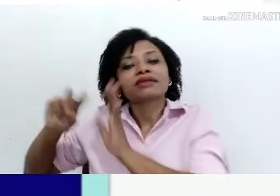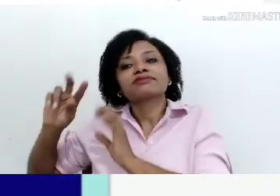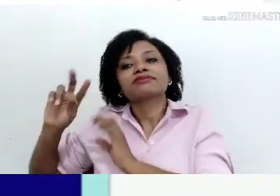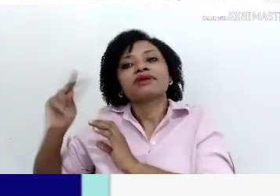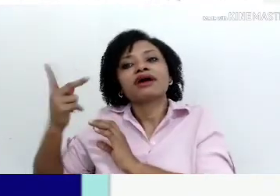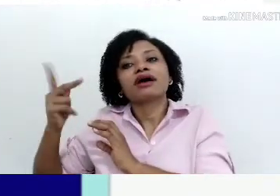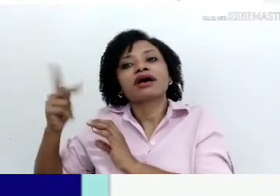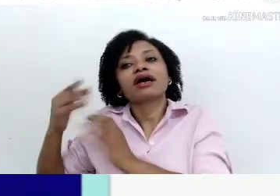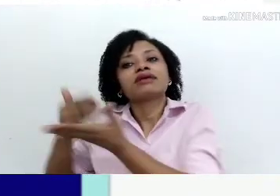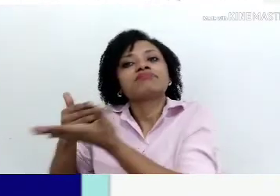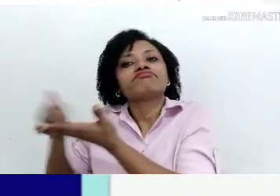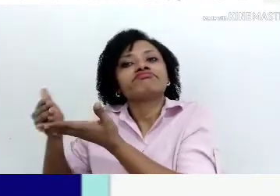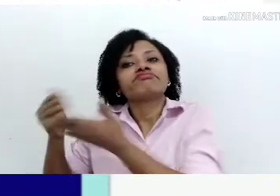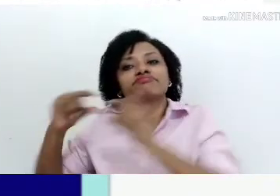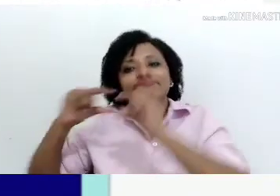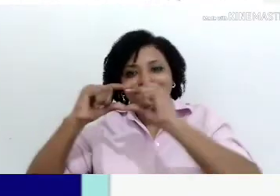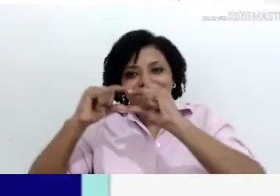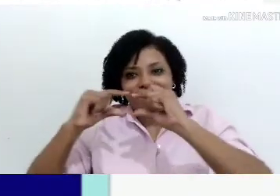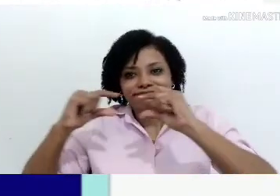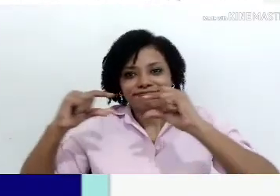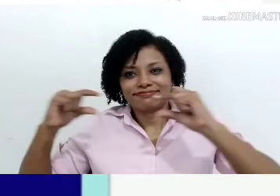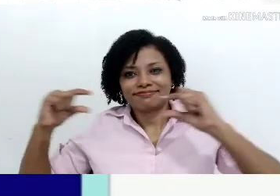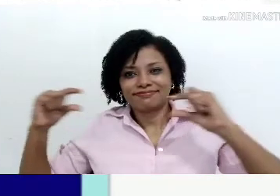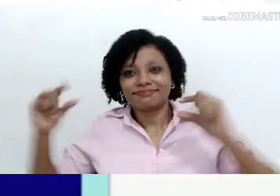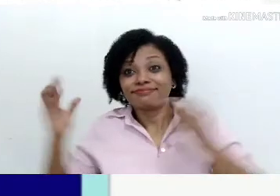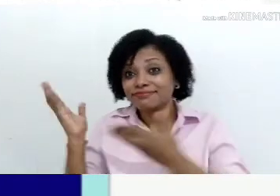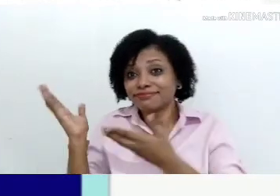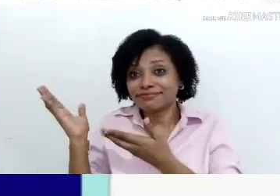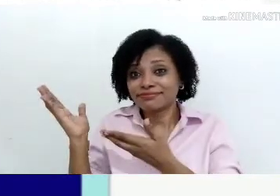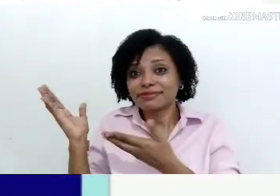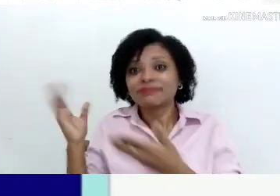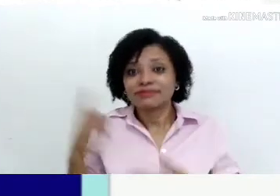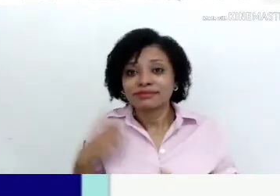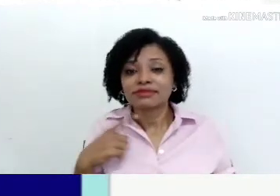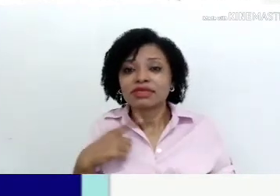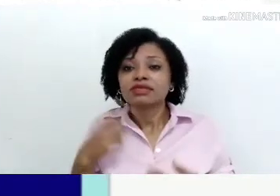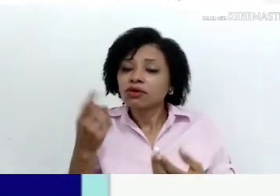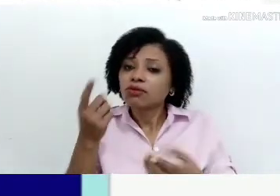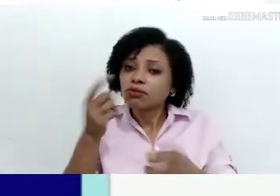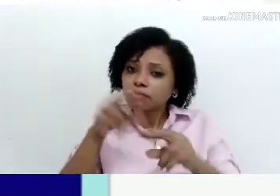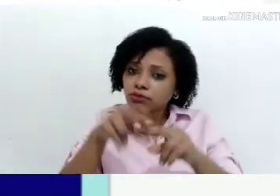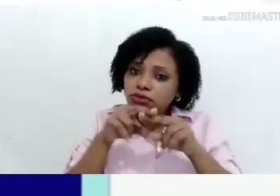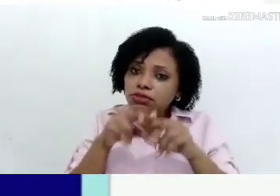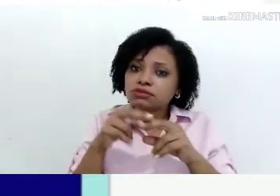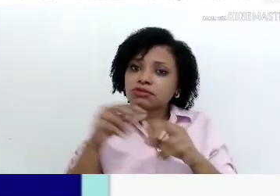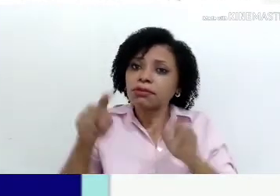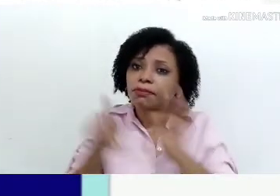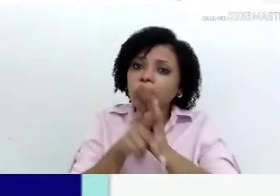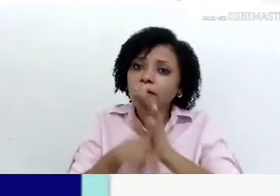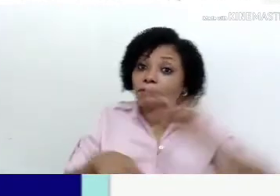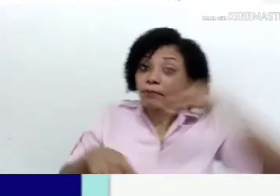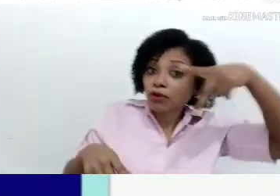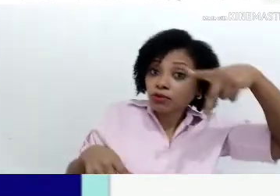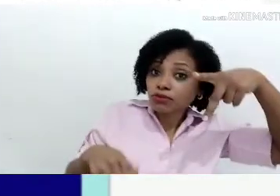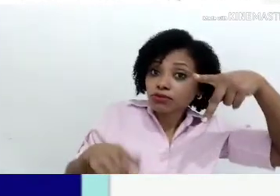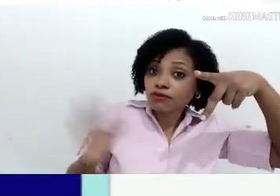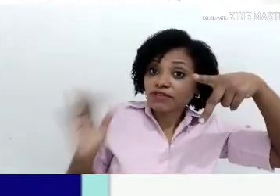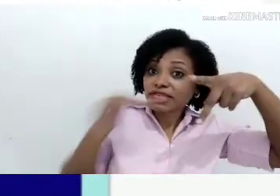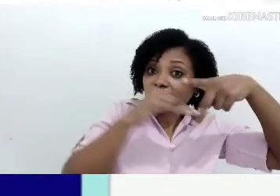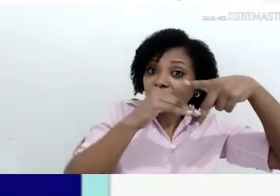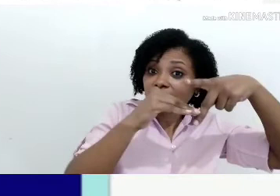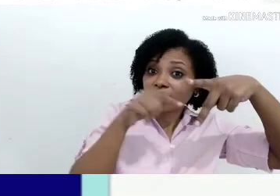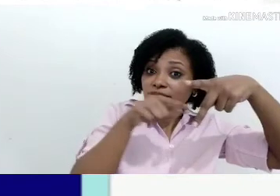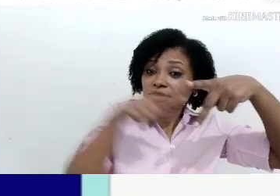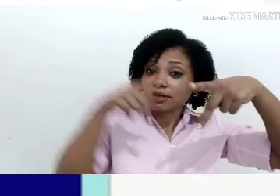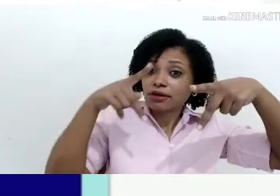Entalpia final é a mesma coisa de entalpia dos produtos, tá? Porque não é o final que a gente obtém, né? O produto. E a gente, para